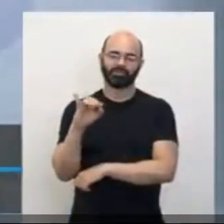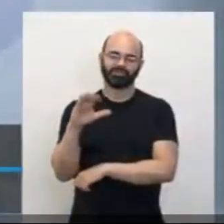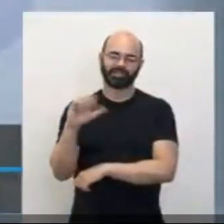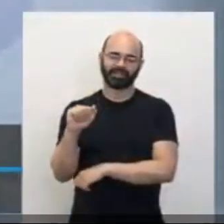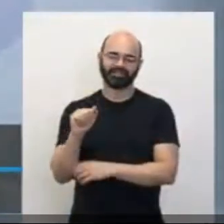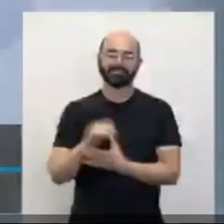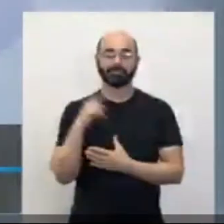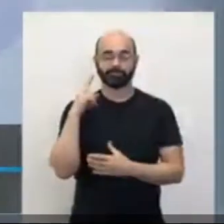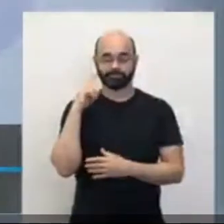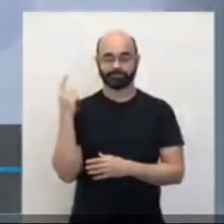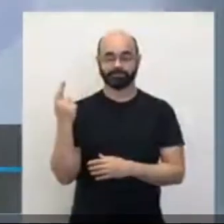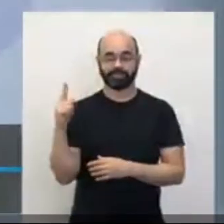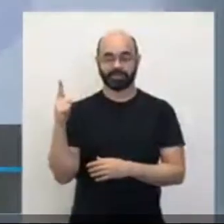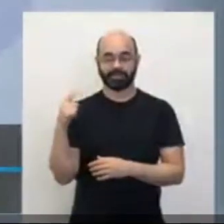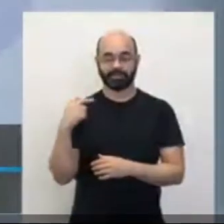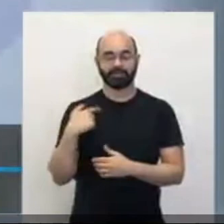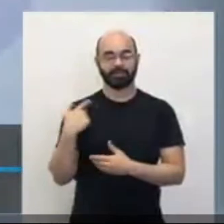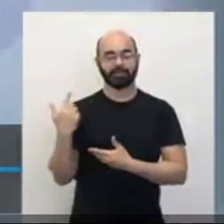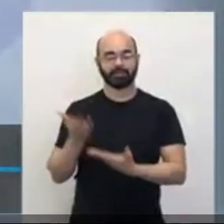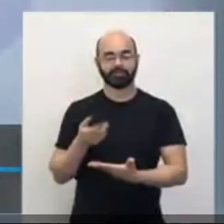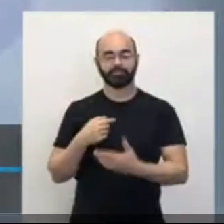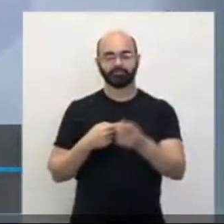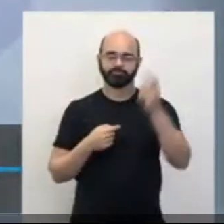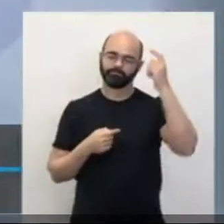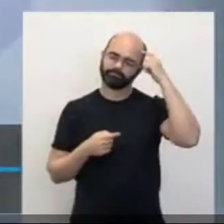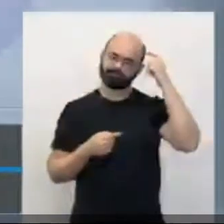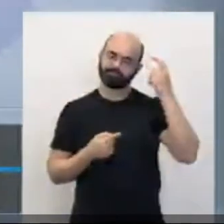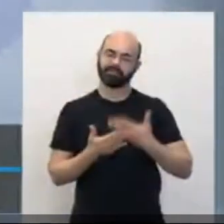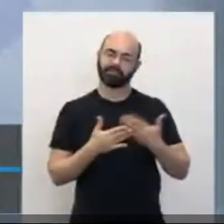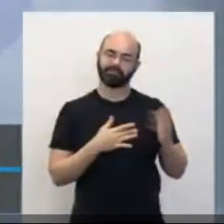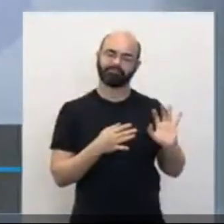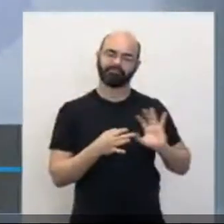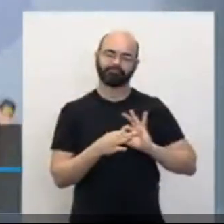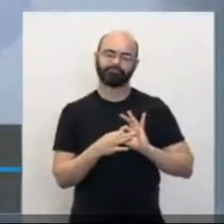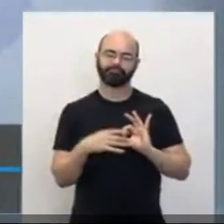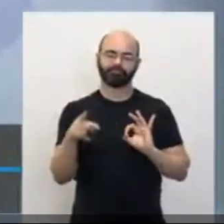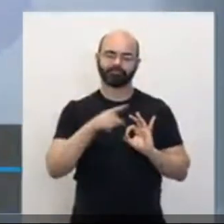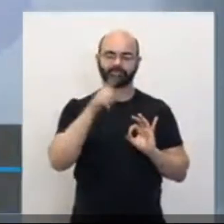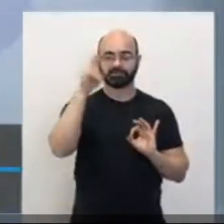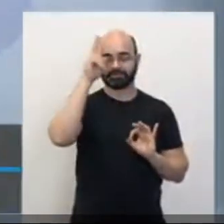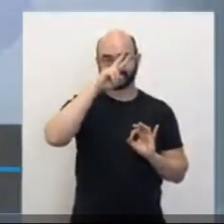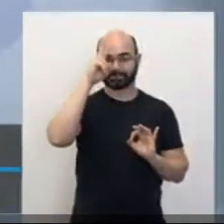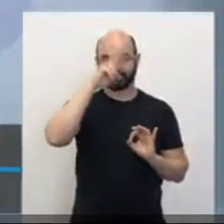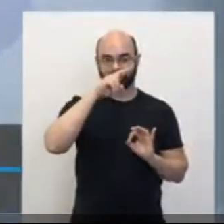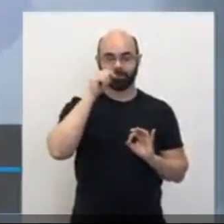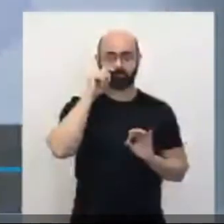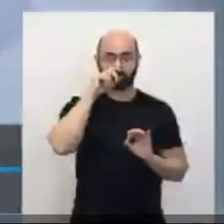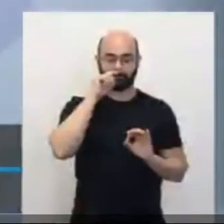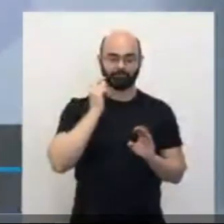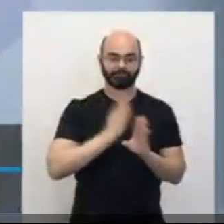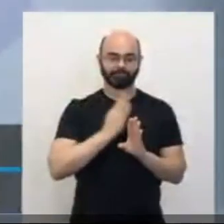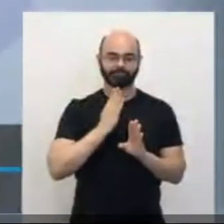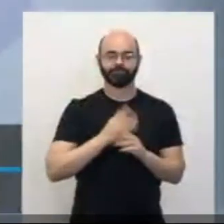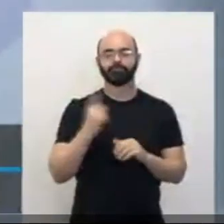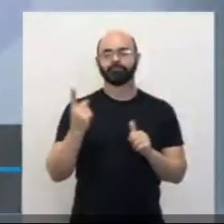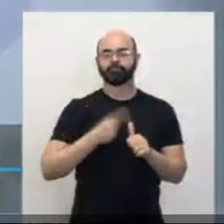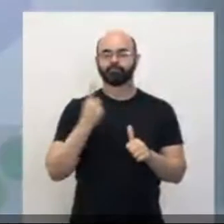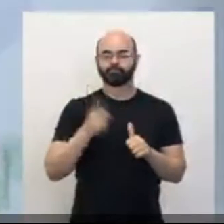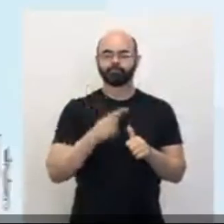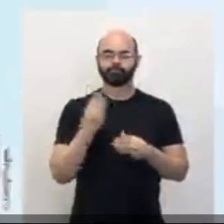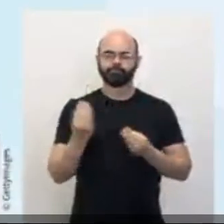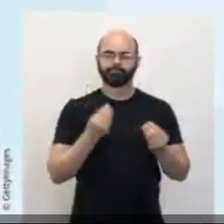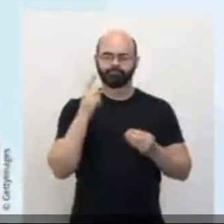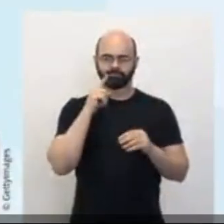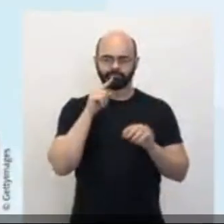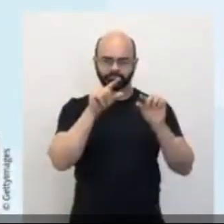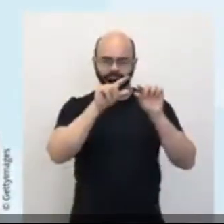eu quero que vocês elenquem aí ao longo dessa aula que vocês podem identificar. Primeiro, eu vou explicar como que funciona essa anatomia. Pode pôr na